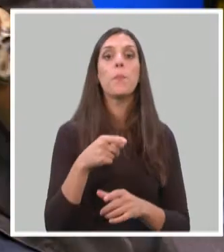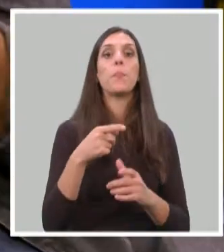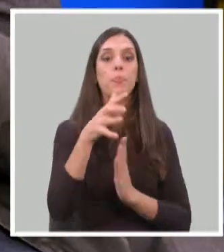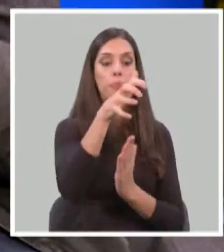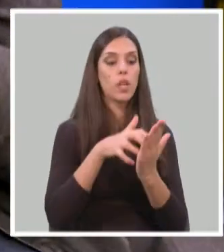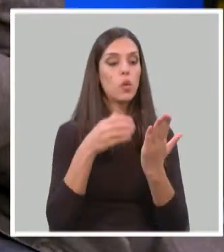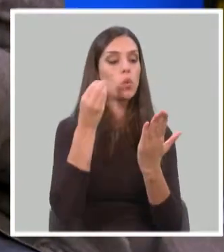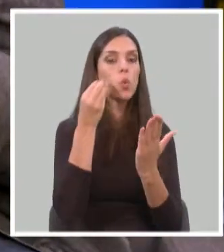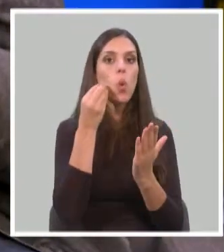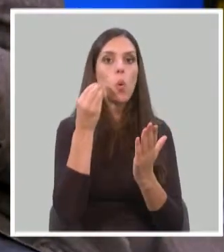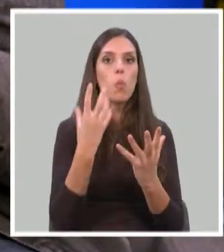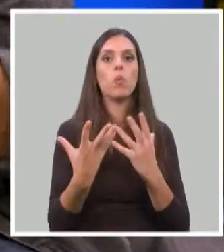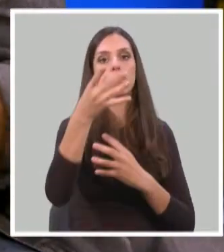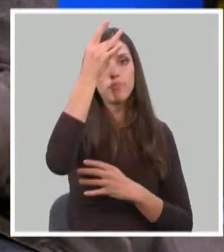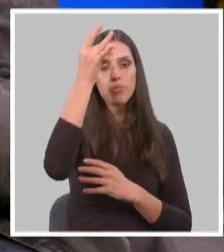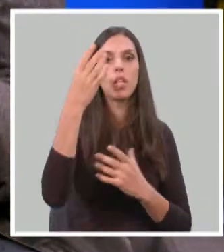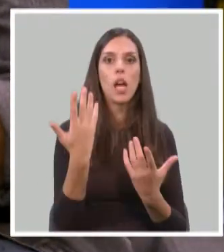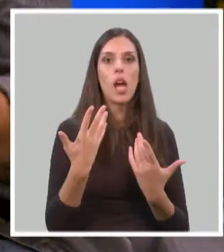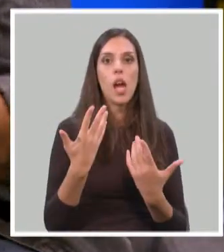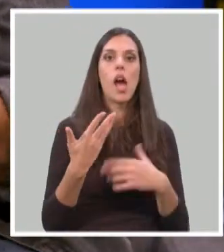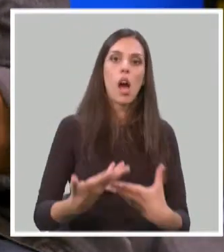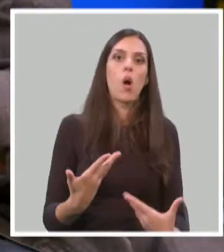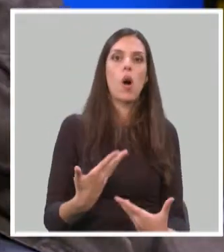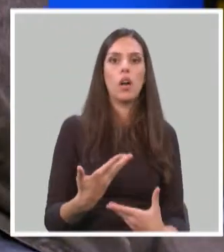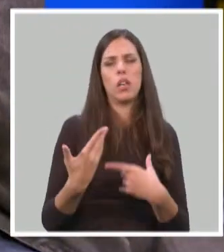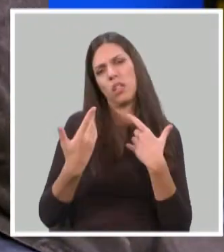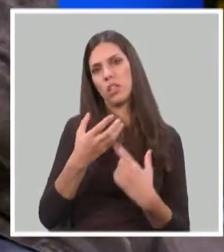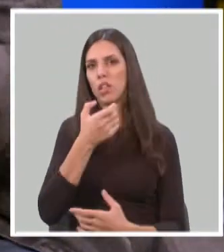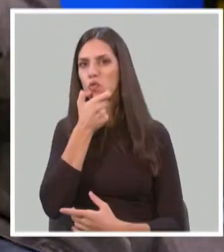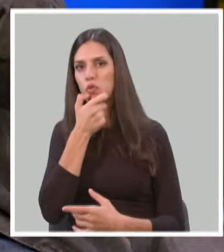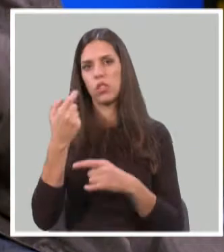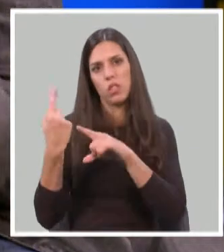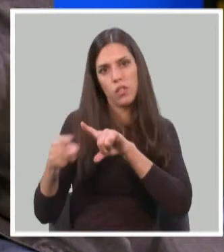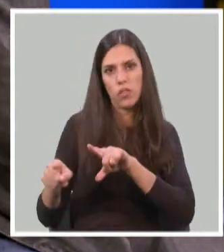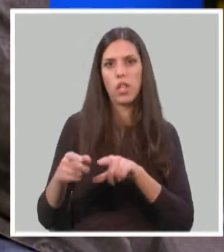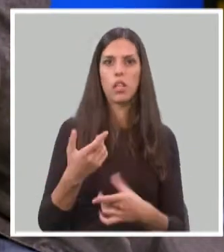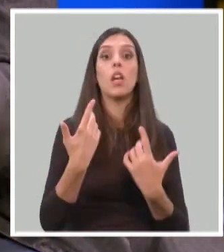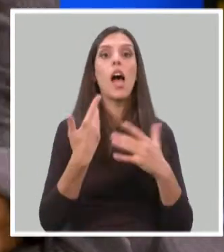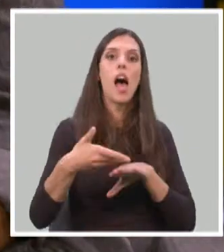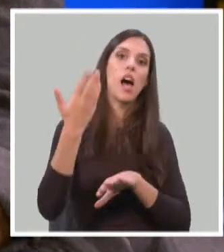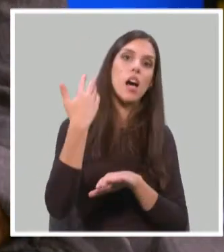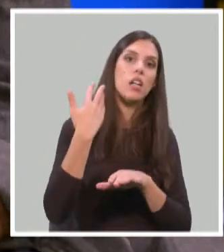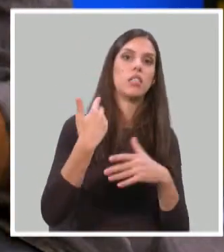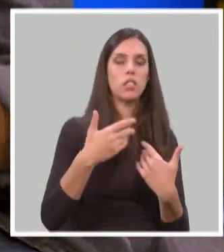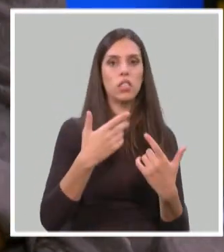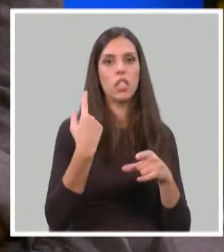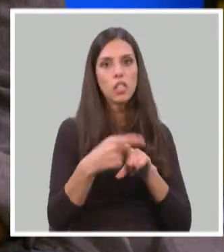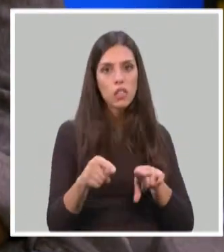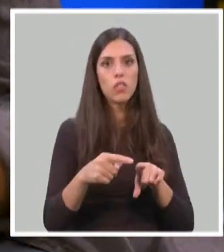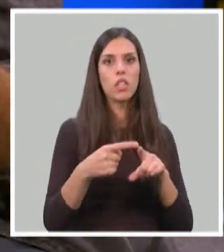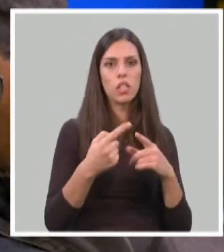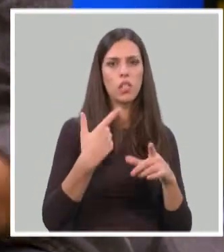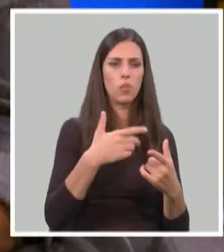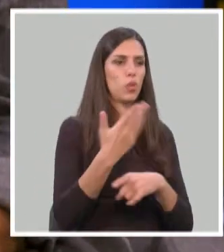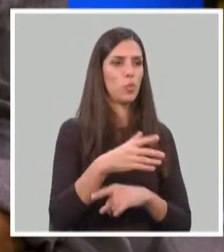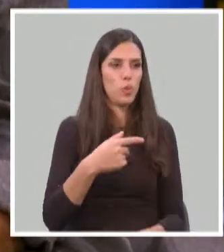foi... Eu andava com aqueles gravadorzinhos. Hoje o pessoal usa o dictafone, mas isto ainda é na altura em que havia aqueles gravadores que se compravam